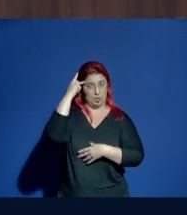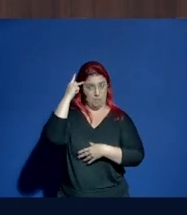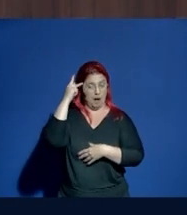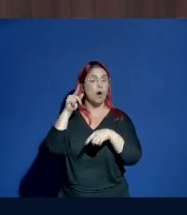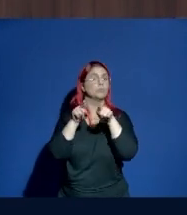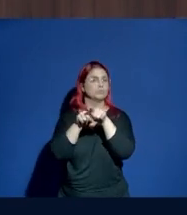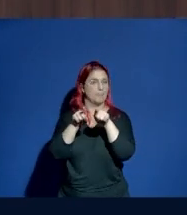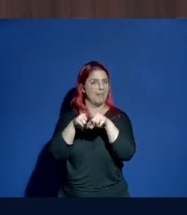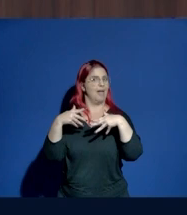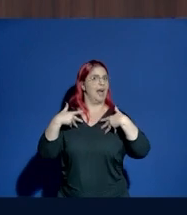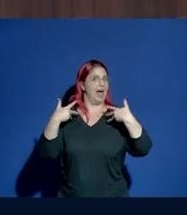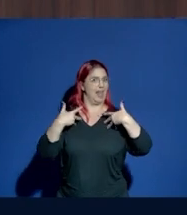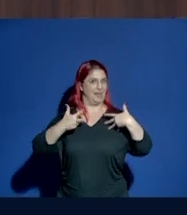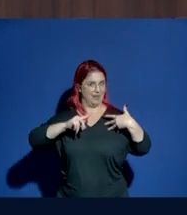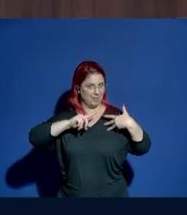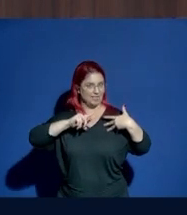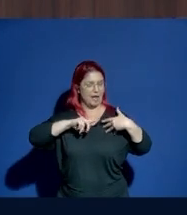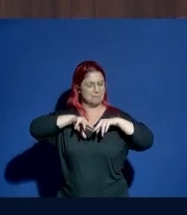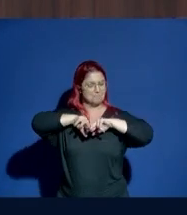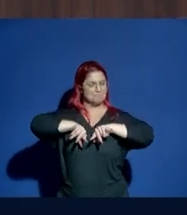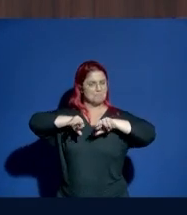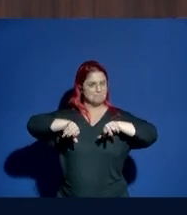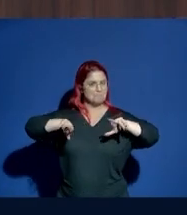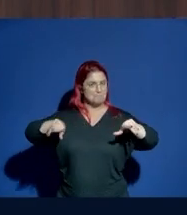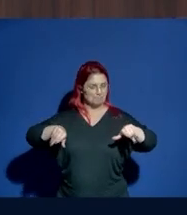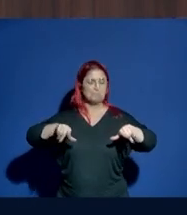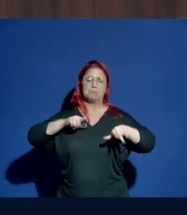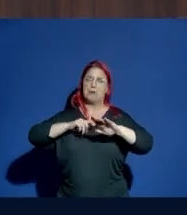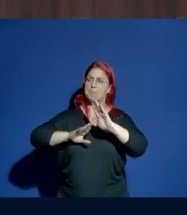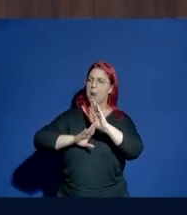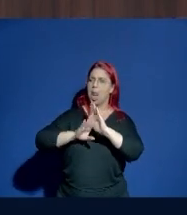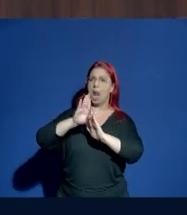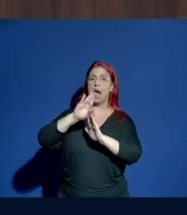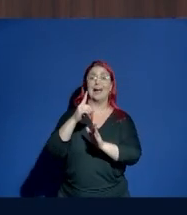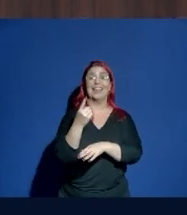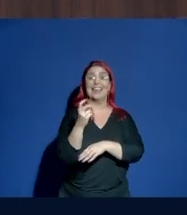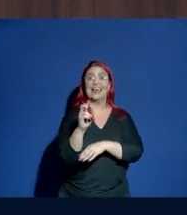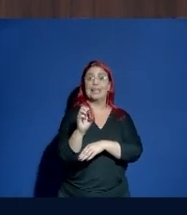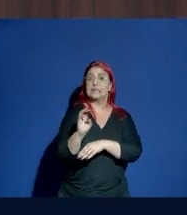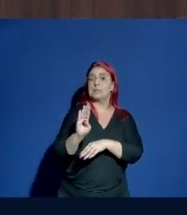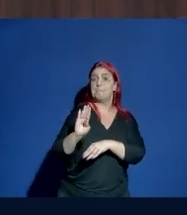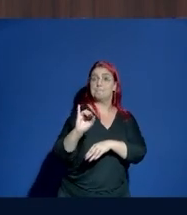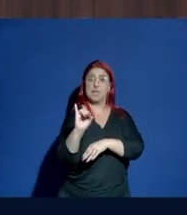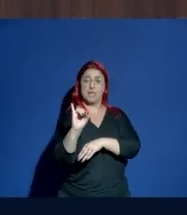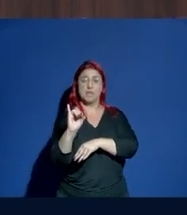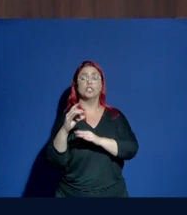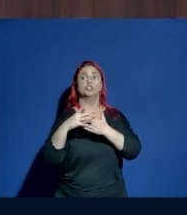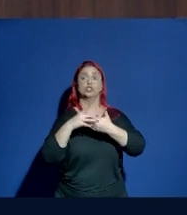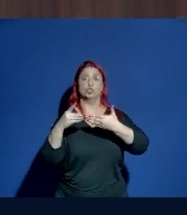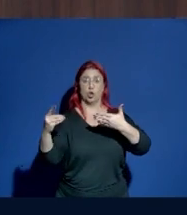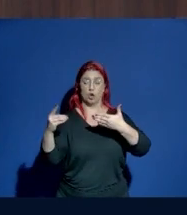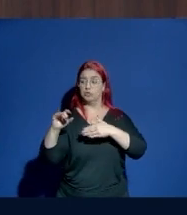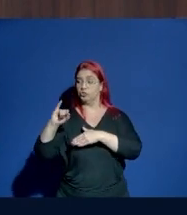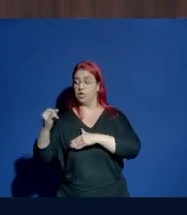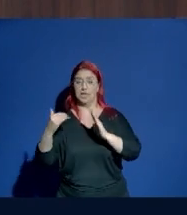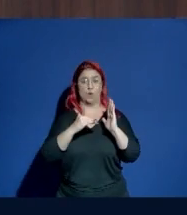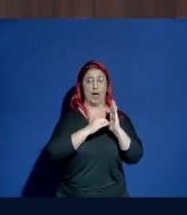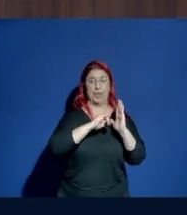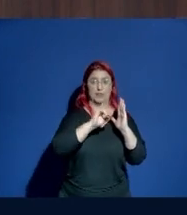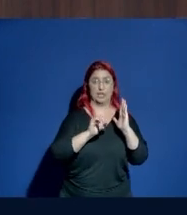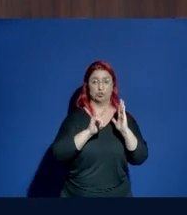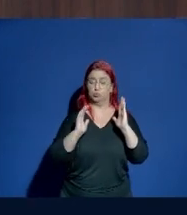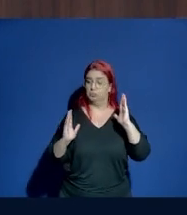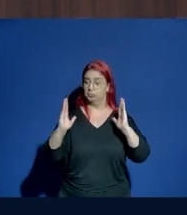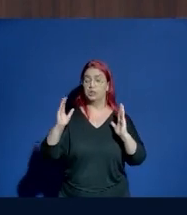nos dando muitas alegrias então superar-se de 15 mil de Dólares de Janeiro Julho isso representa